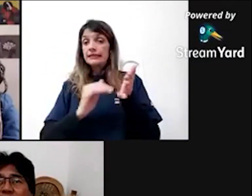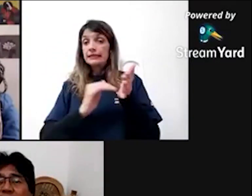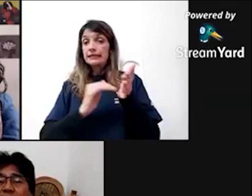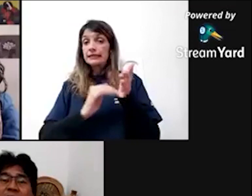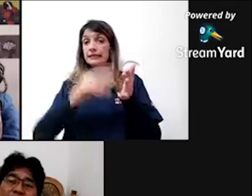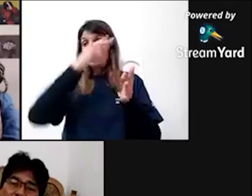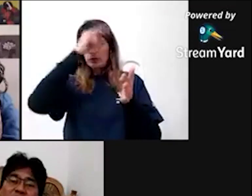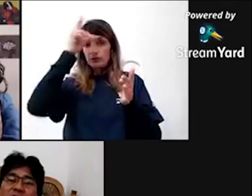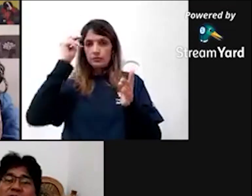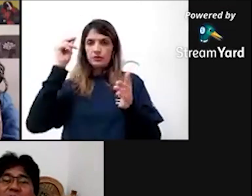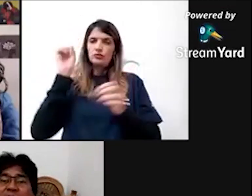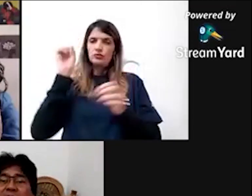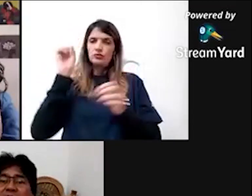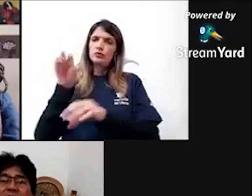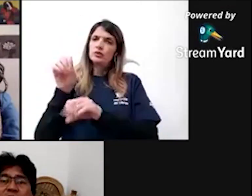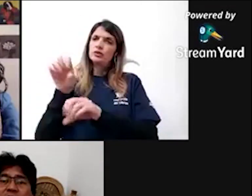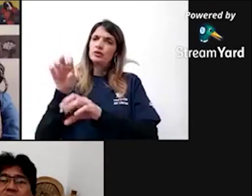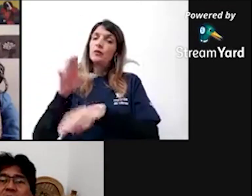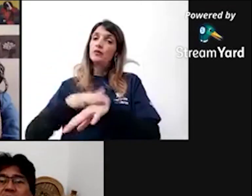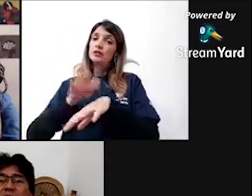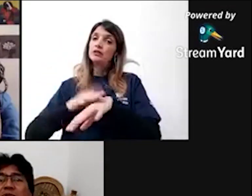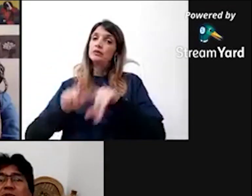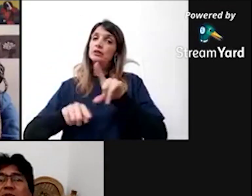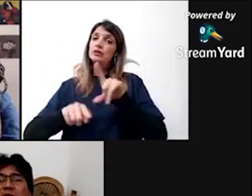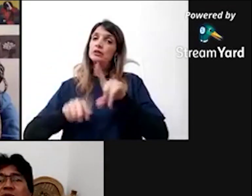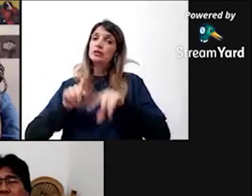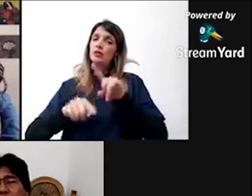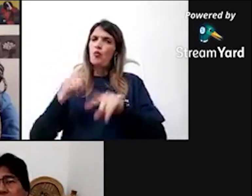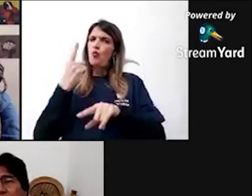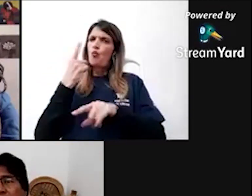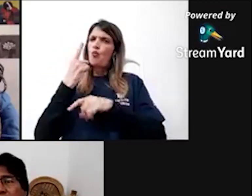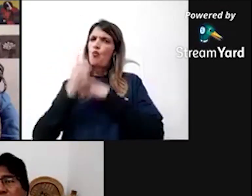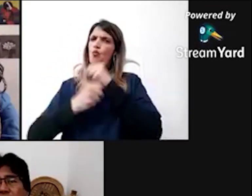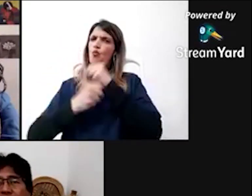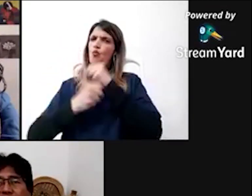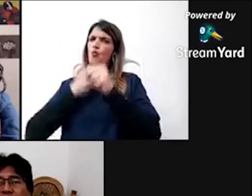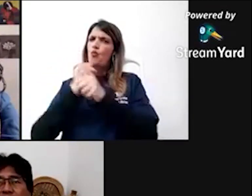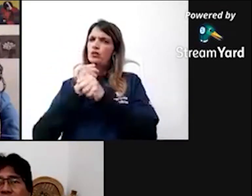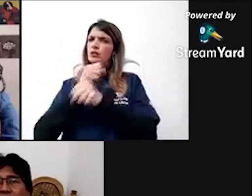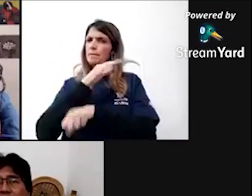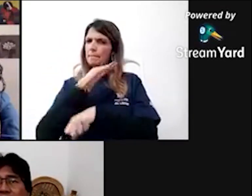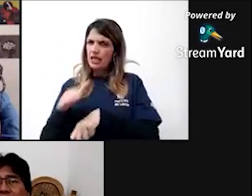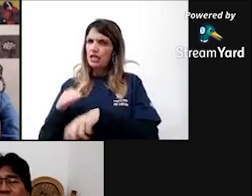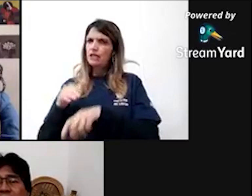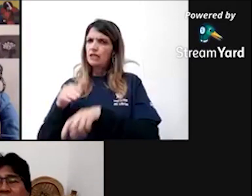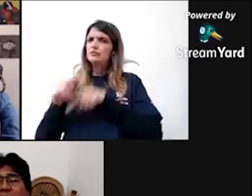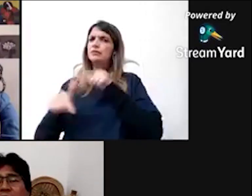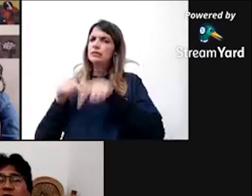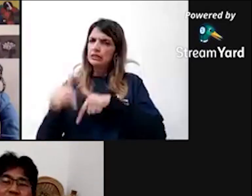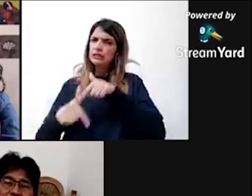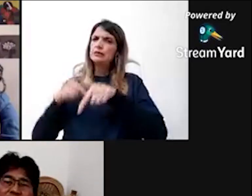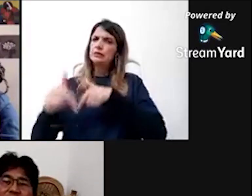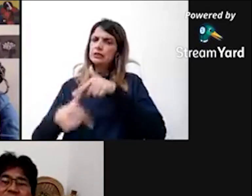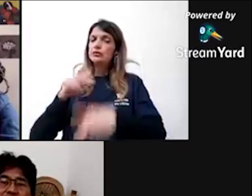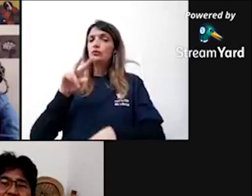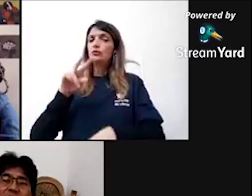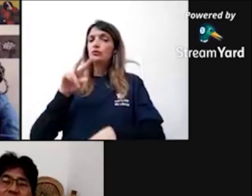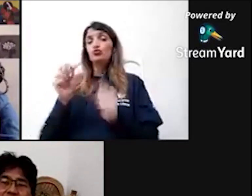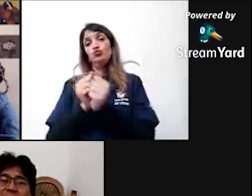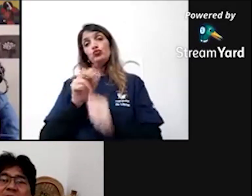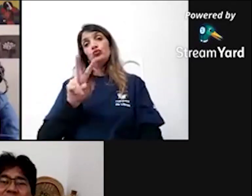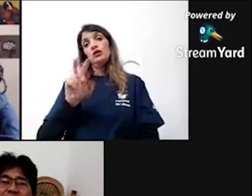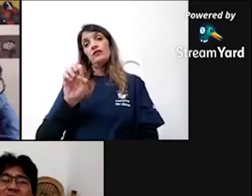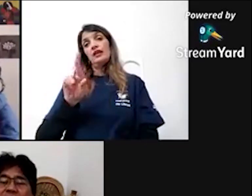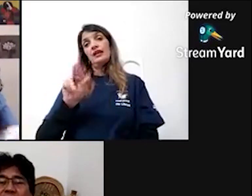Educação para produzir esse material. Levamos 1 ano e meio trabalhando com a Vera Lúcia, professora Vera